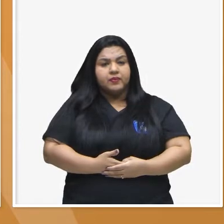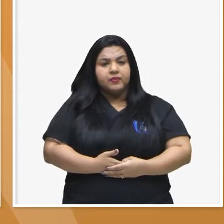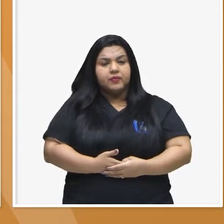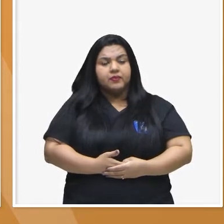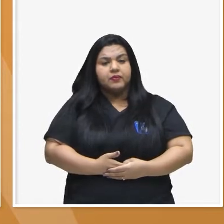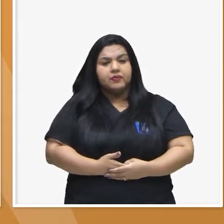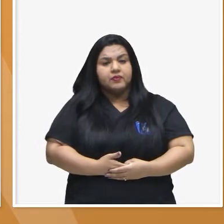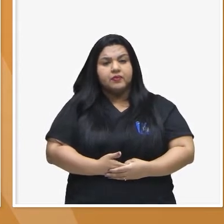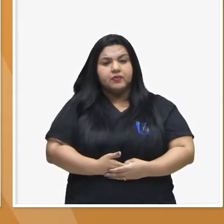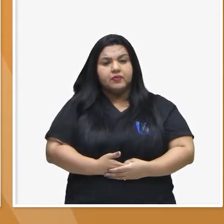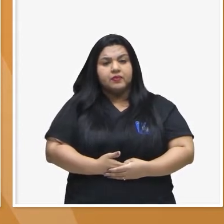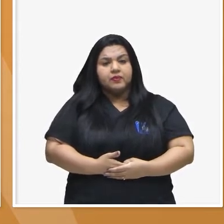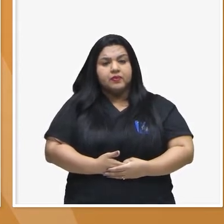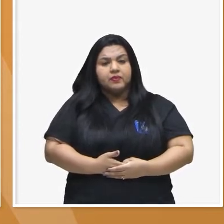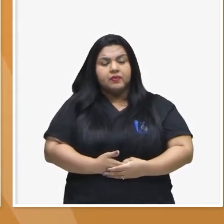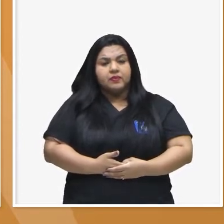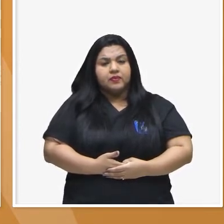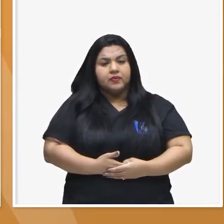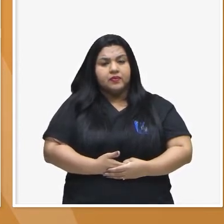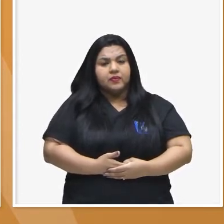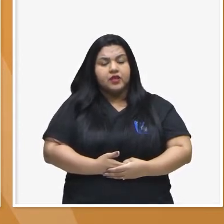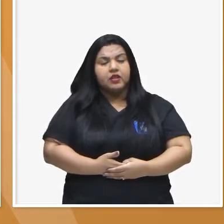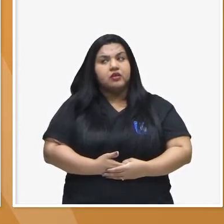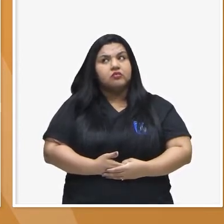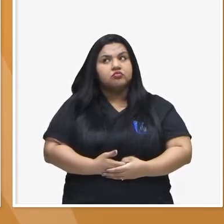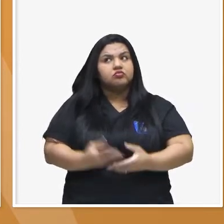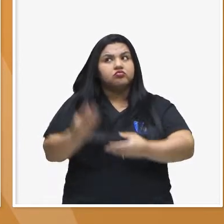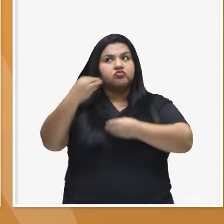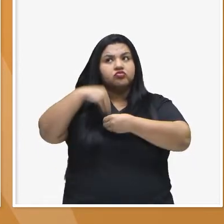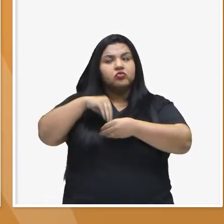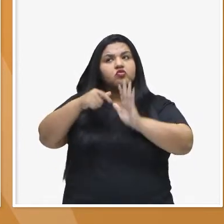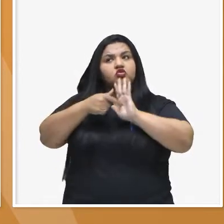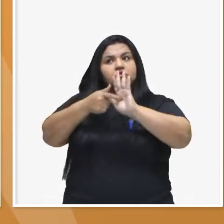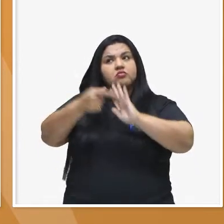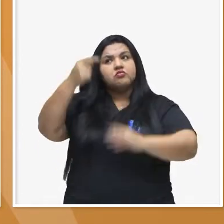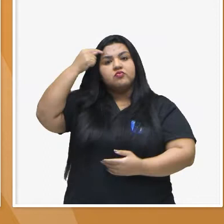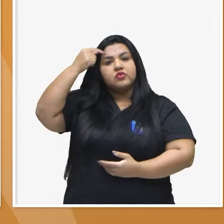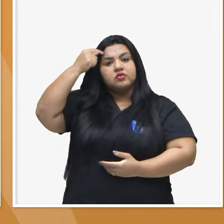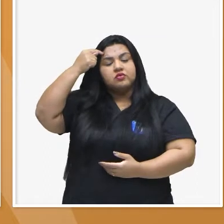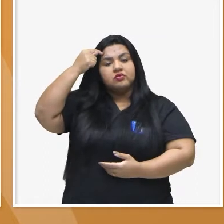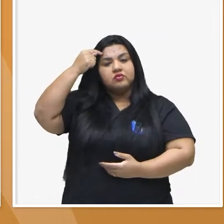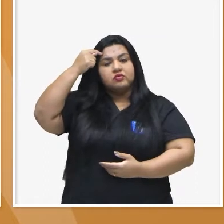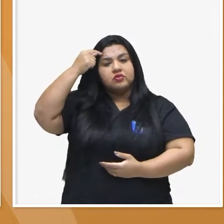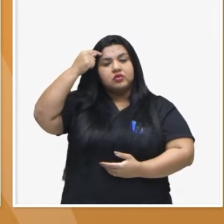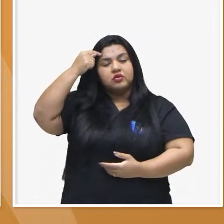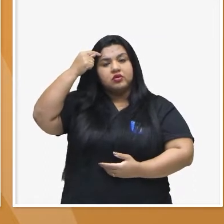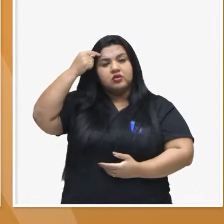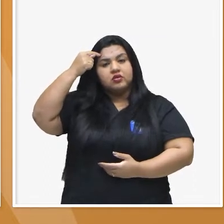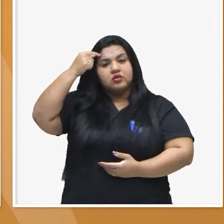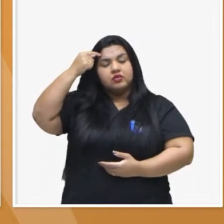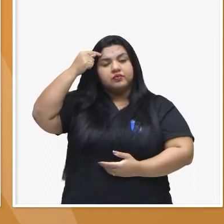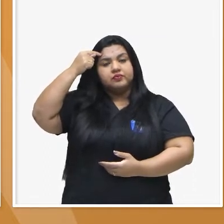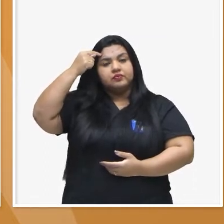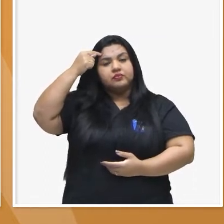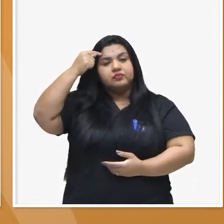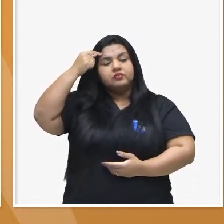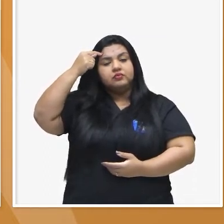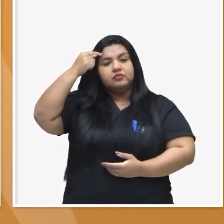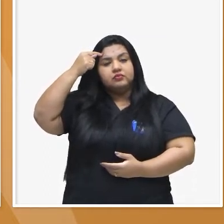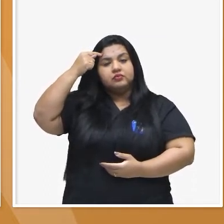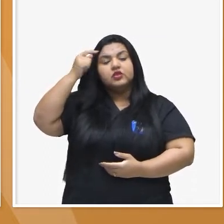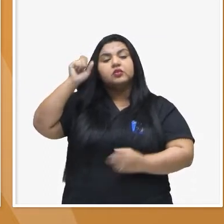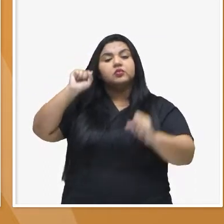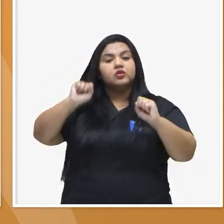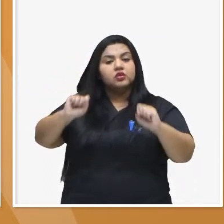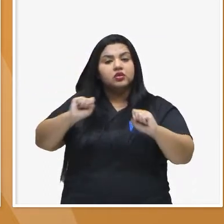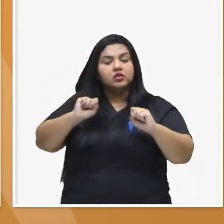Então, algo se apresenta na minha mente, né? E ela vem como ela pode vir como